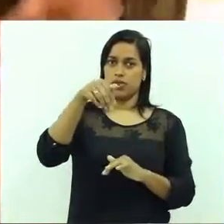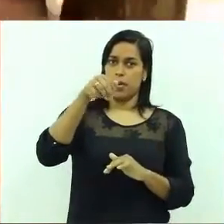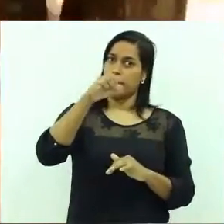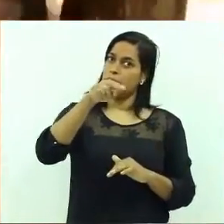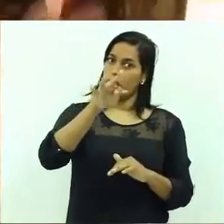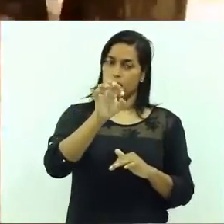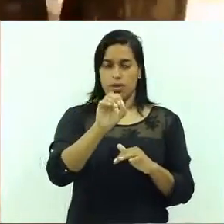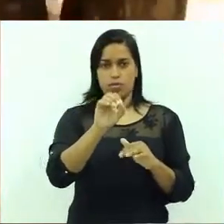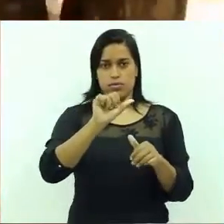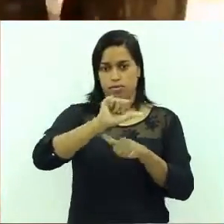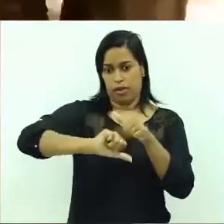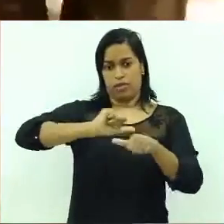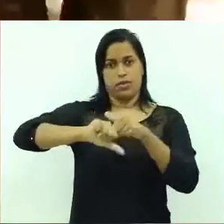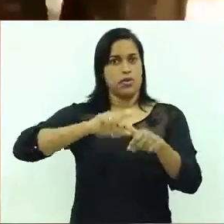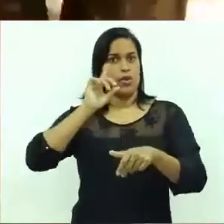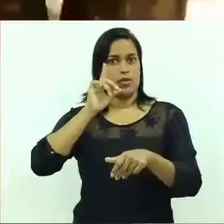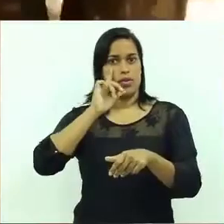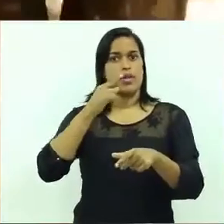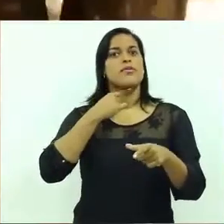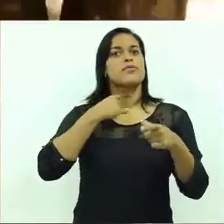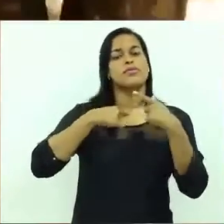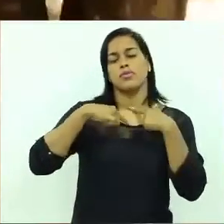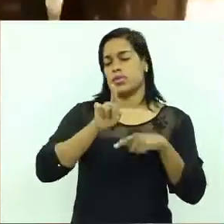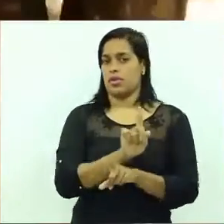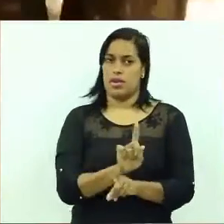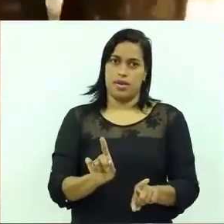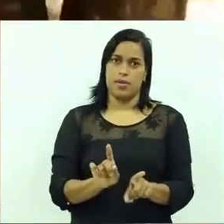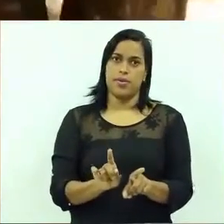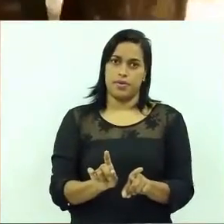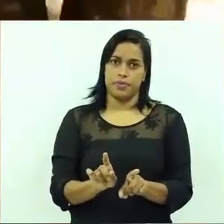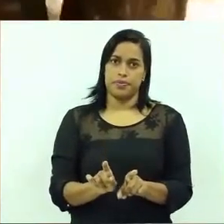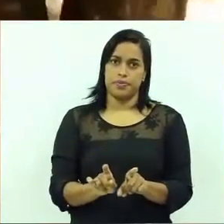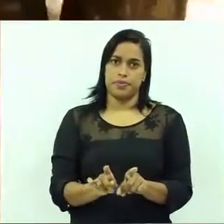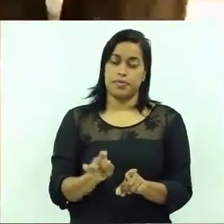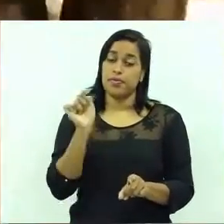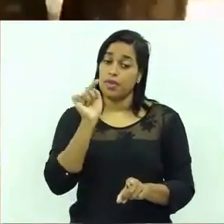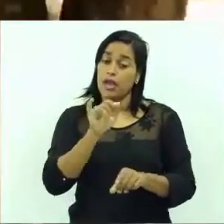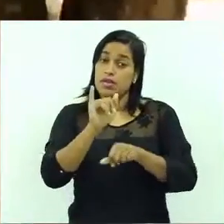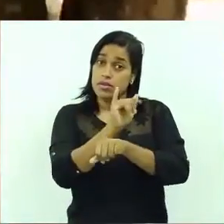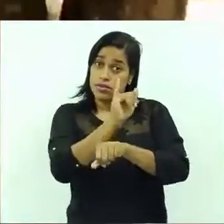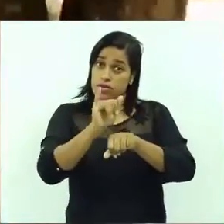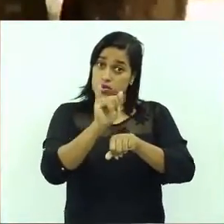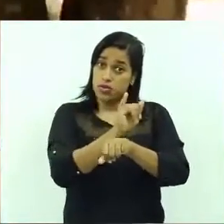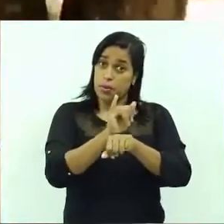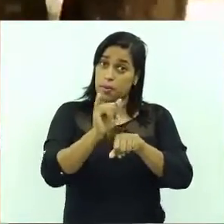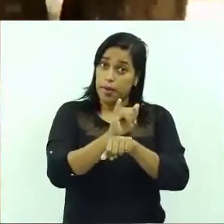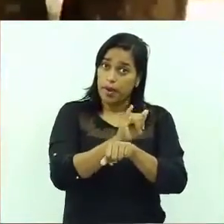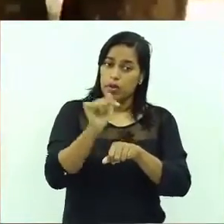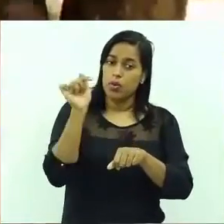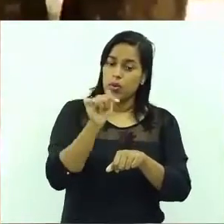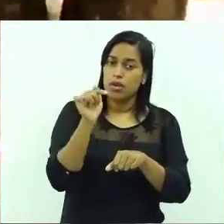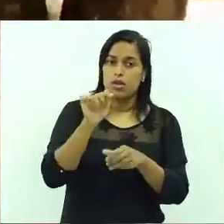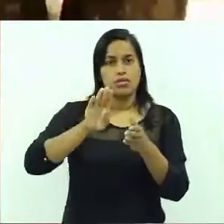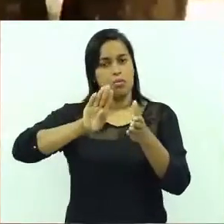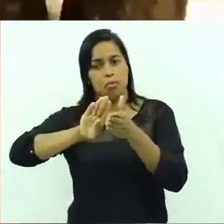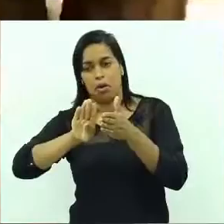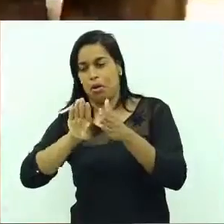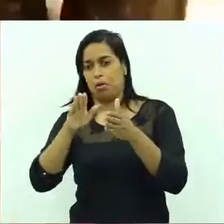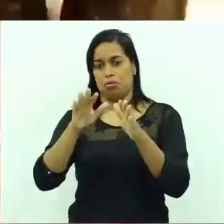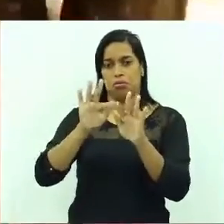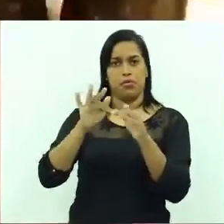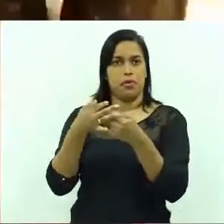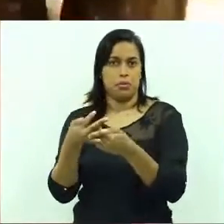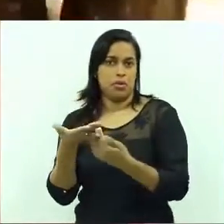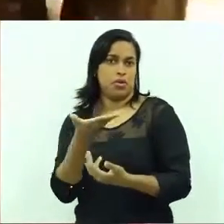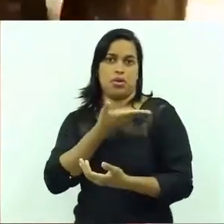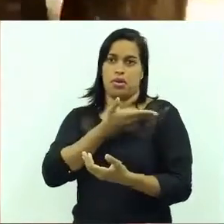todo dia mudar conforme a sua vontade. Esse instrumento que vai fazer com que esse investidor, esse banco, um parente, um amigo, quem